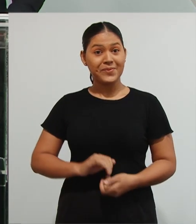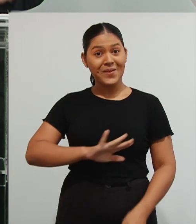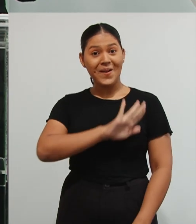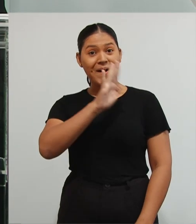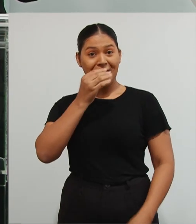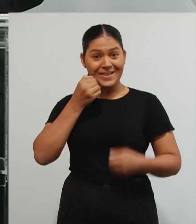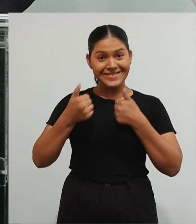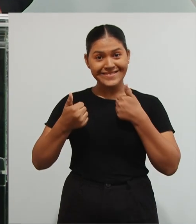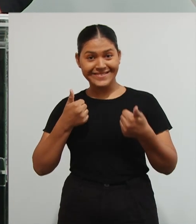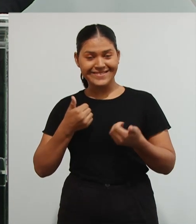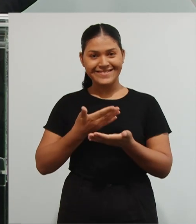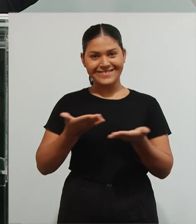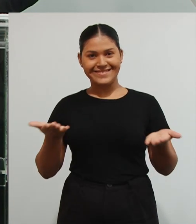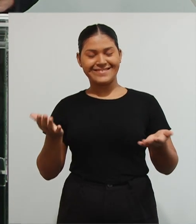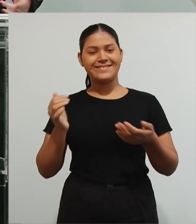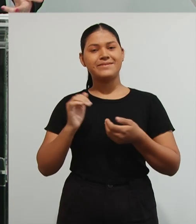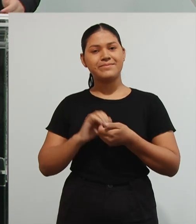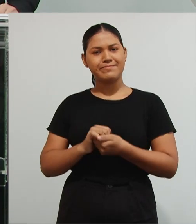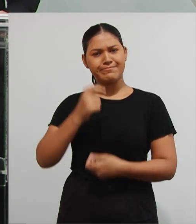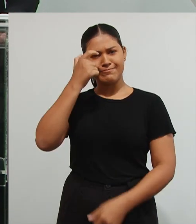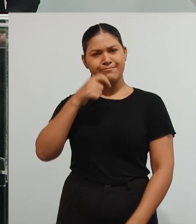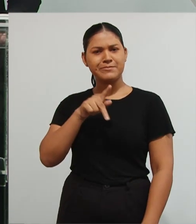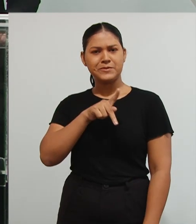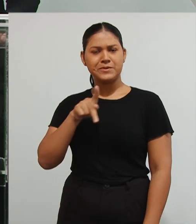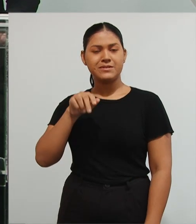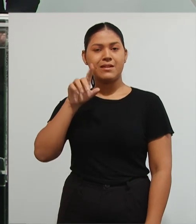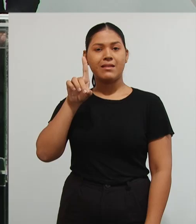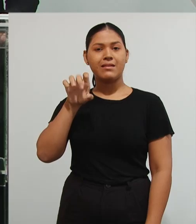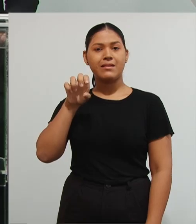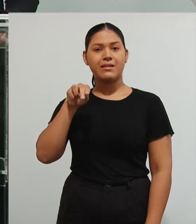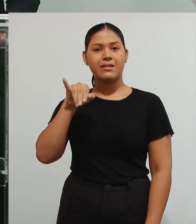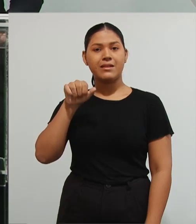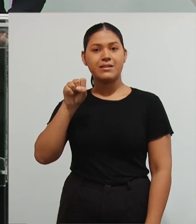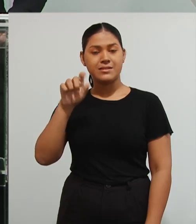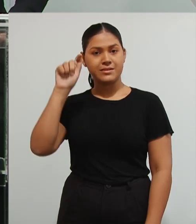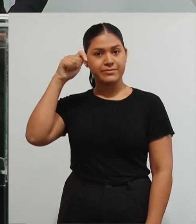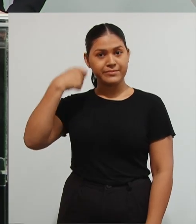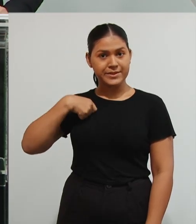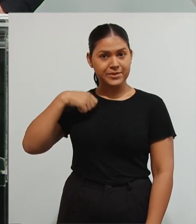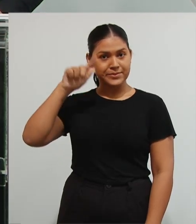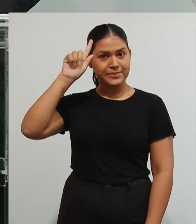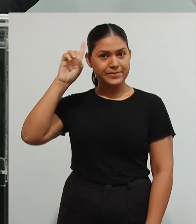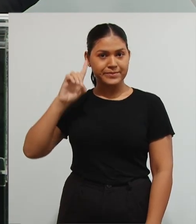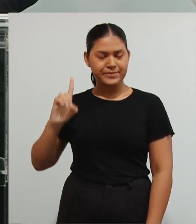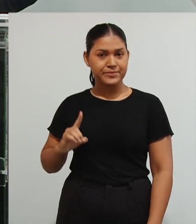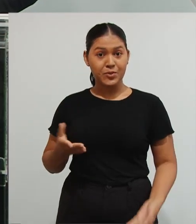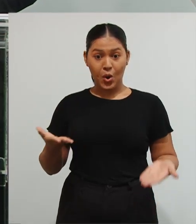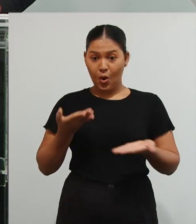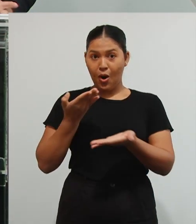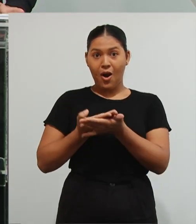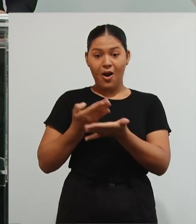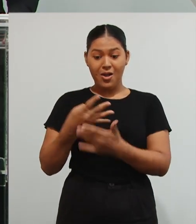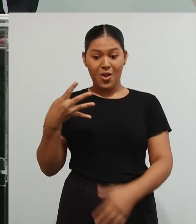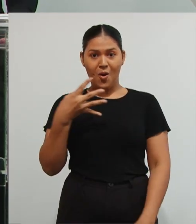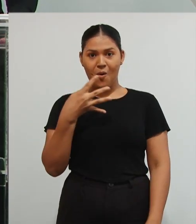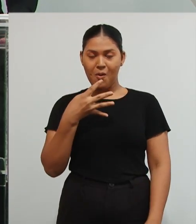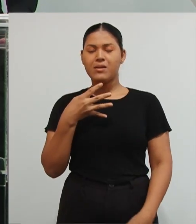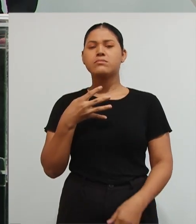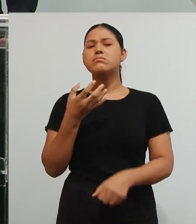Olá, tudo bom com você? Eu sou a professora Denise Tontiusi e essa é a nossa quarta aula da disciplina de Economia do